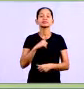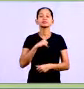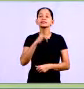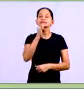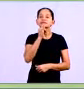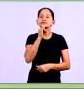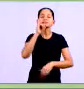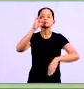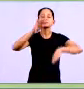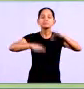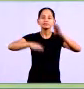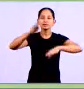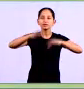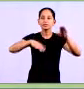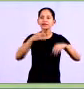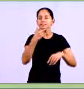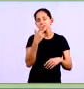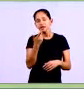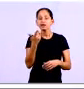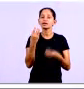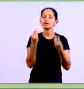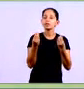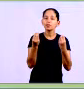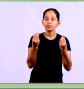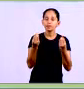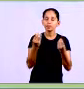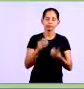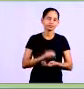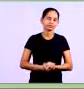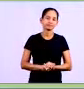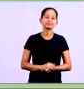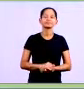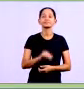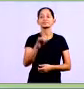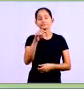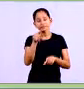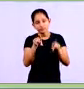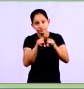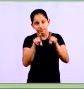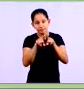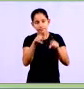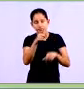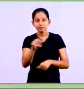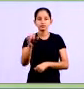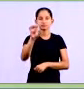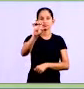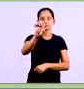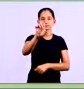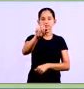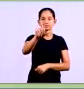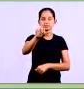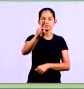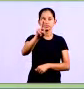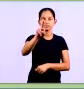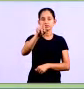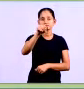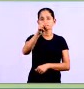bilhões por ano de sonegação tributária. E elusão, eu coloquei o Papai Noel.